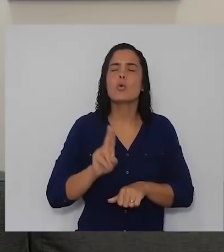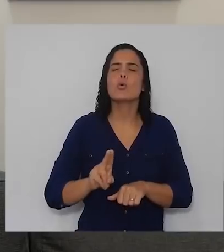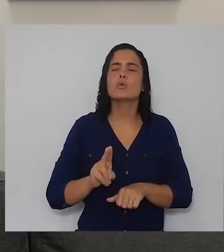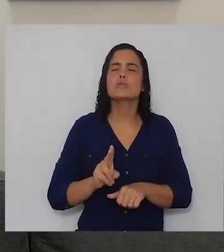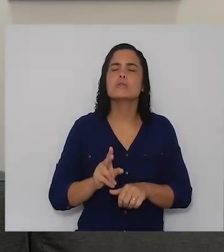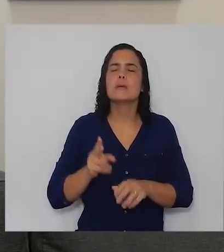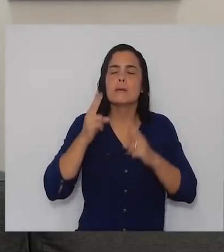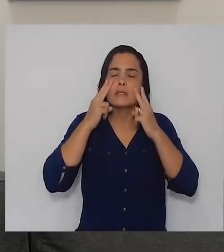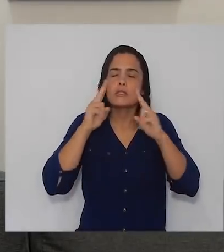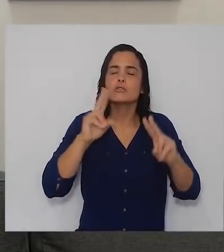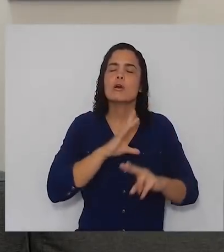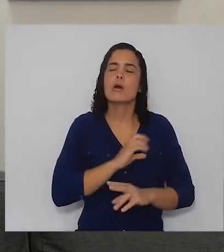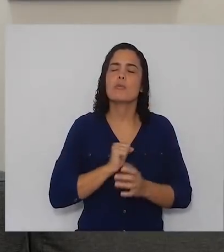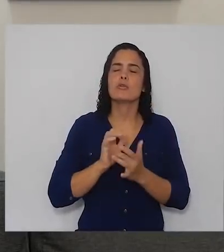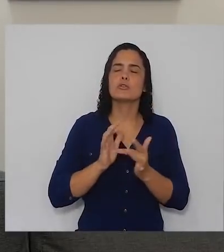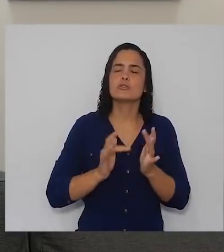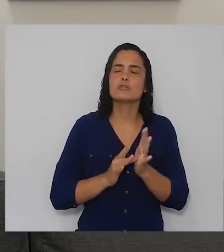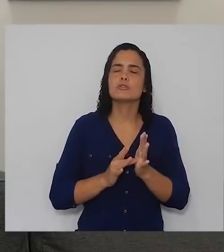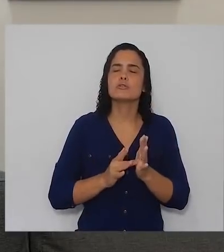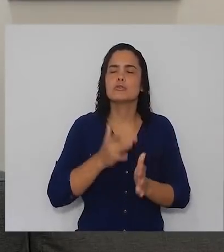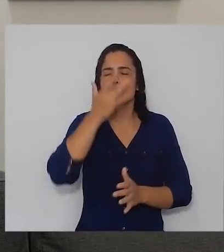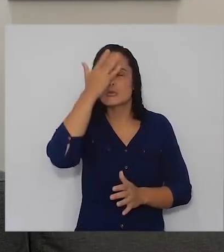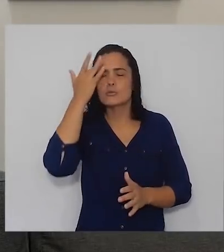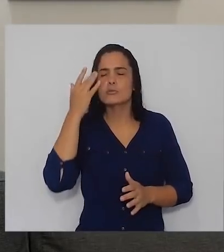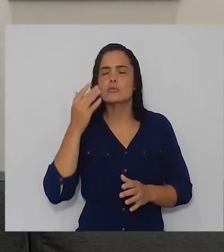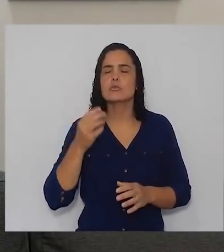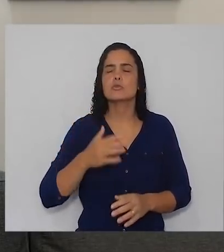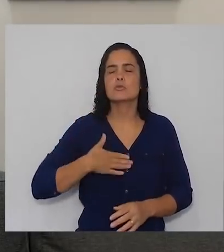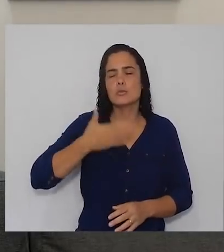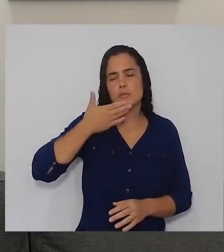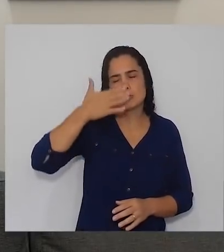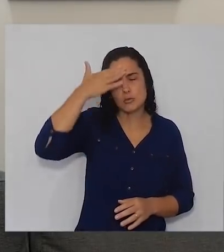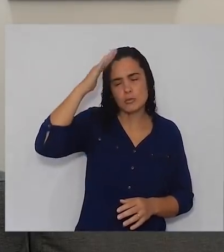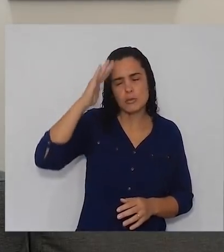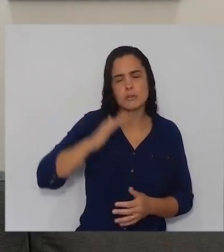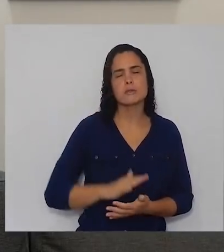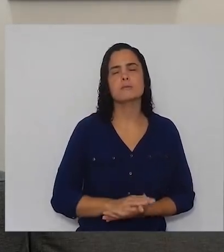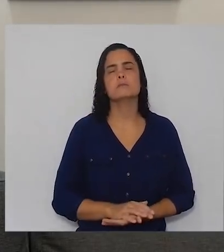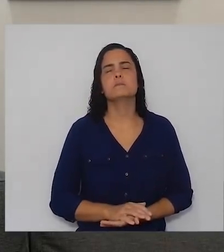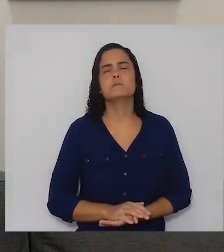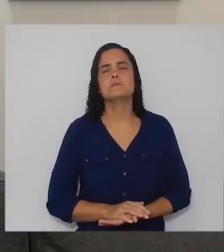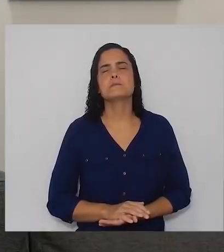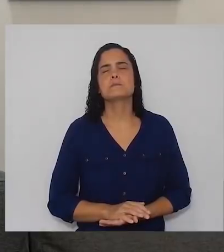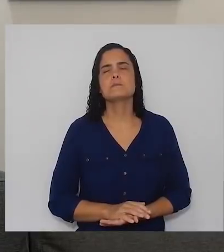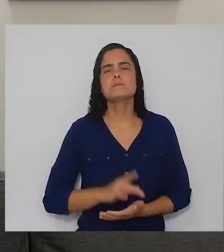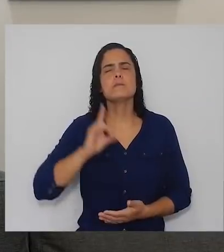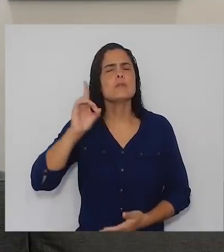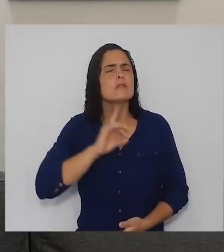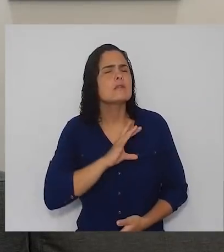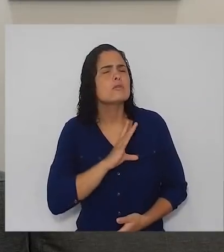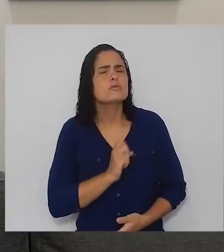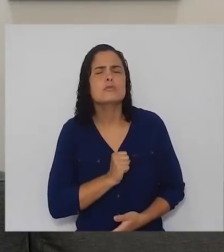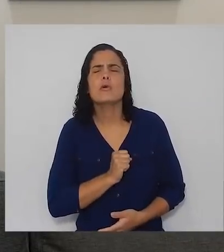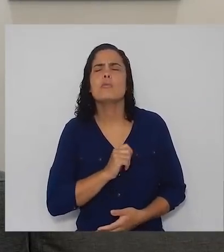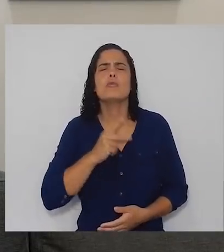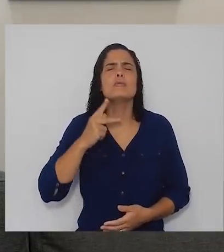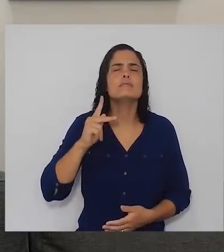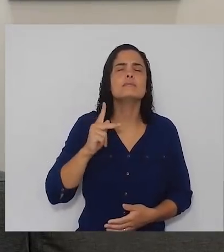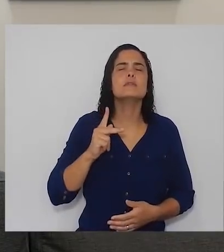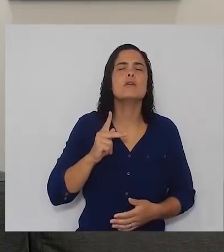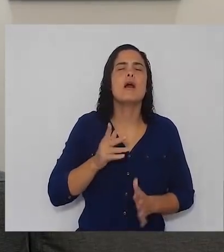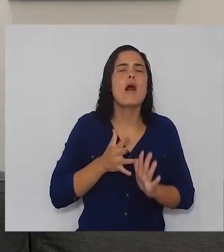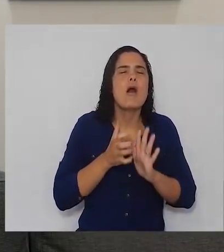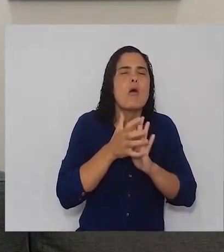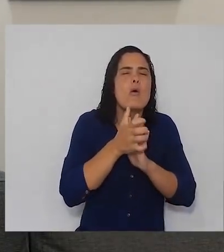amor por aquelas pessoas muçulmanas. Pai querido, em nome de Jesus, que o Teu amor, indistintamente,